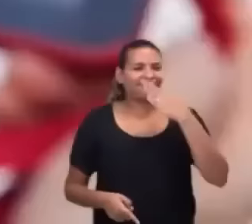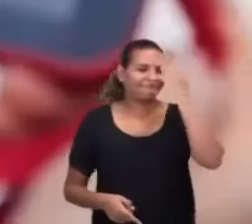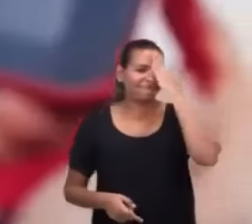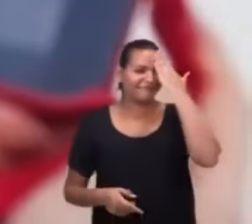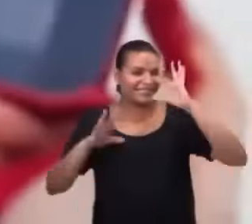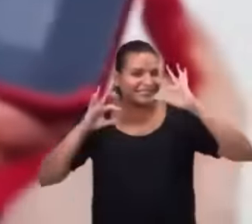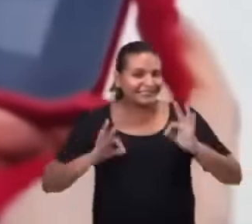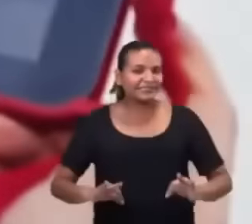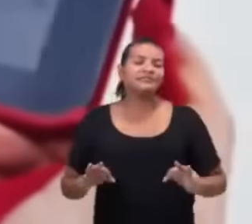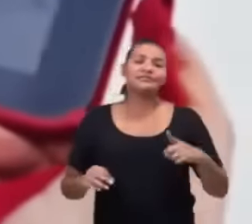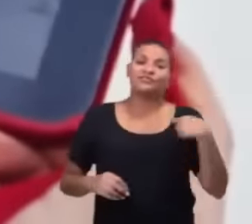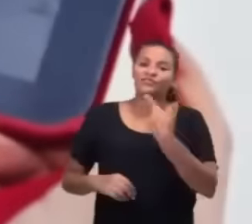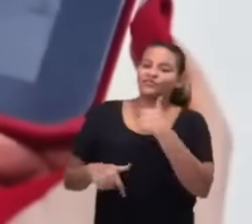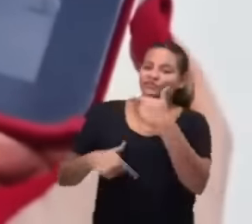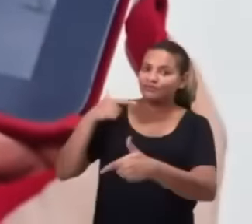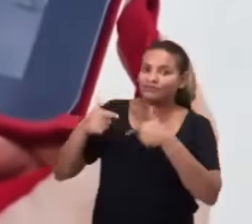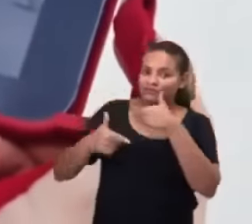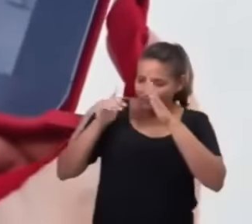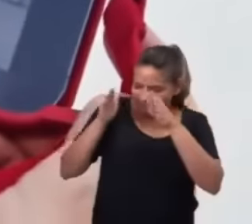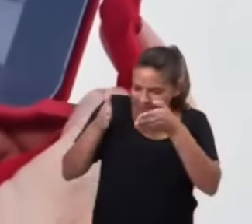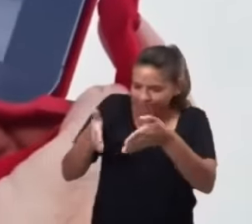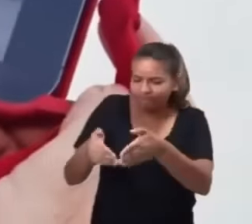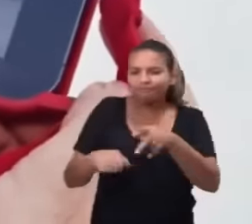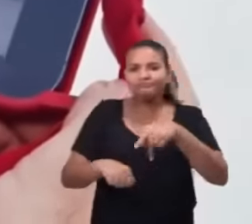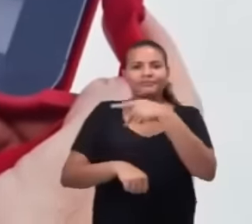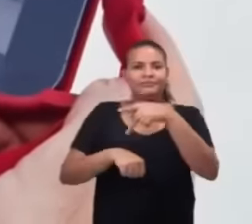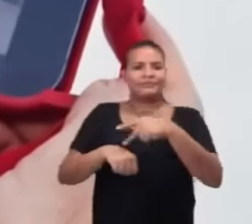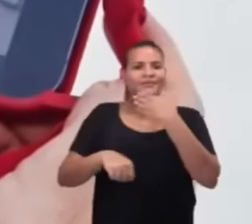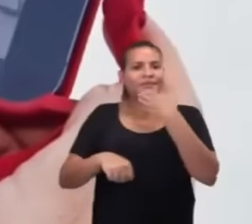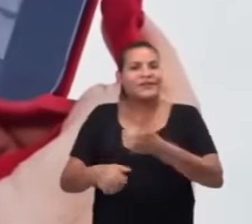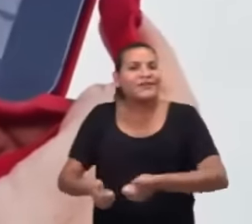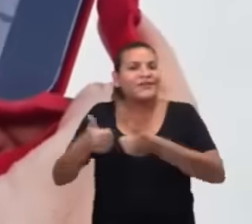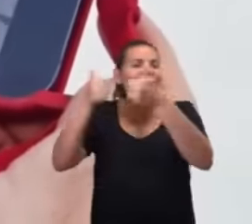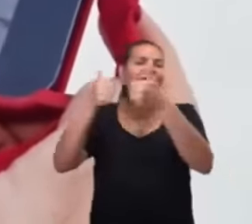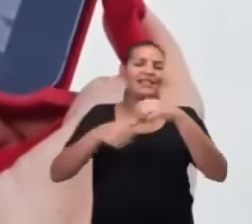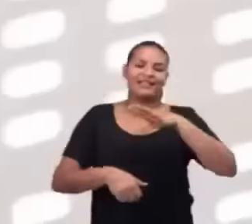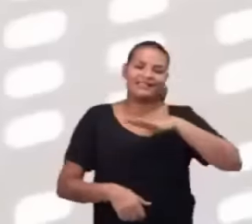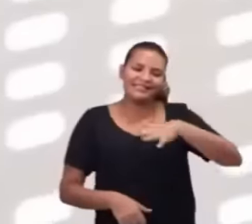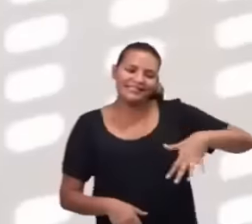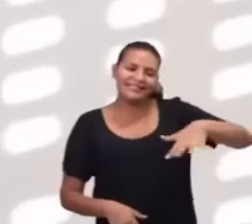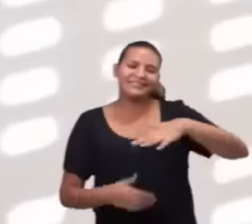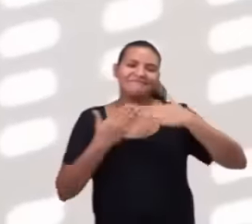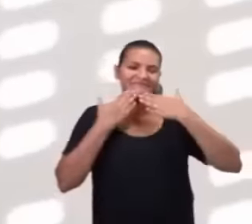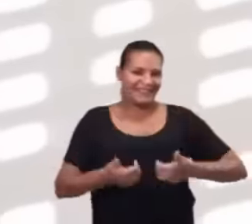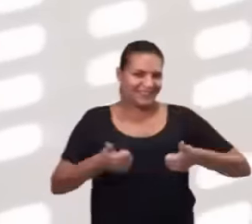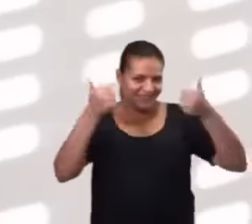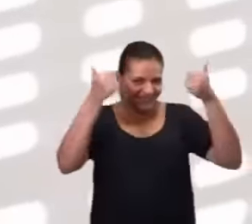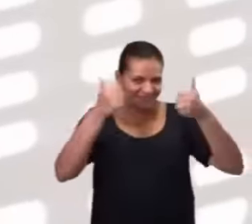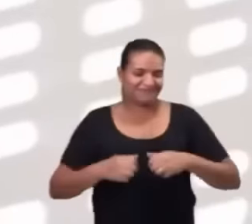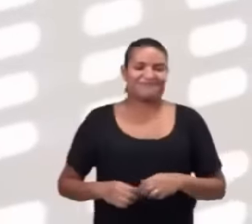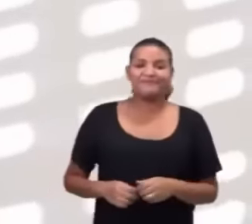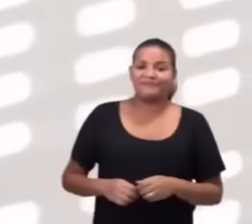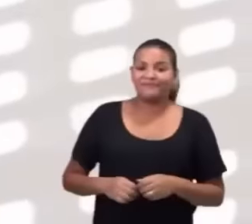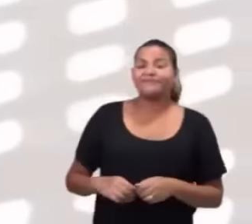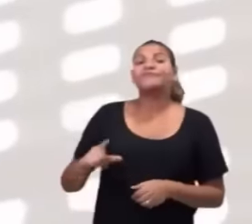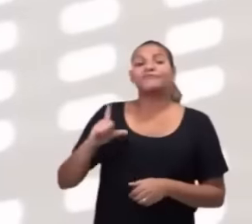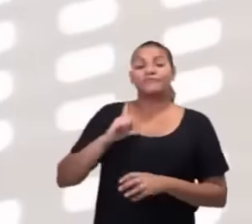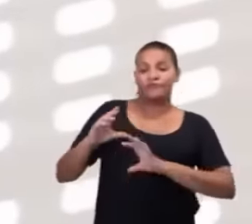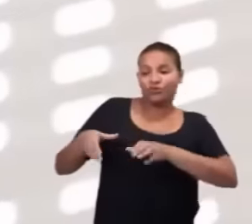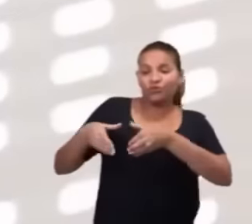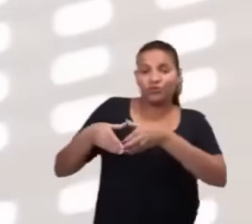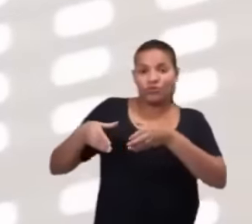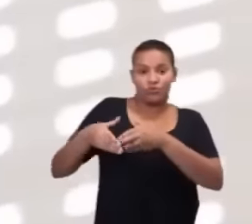nós trabalhamos em prol de um país melhor, de uma cidade melhor. A superintendência administrativa